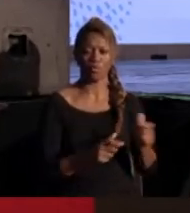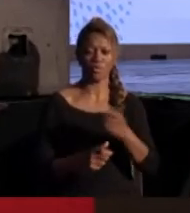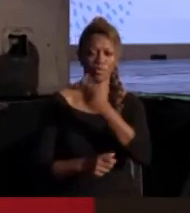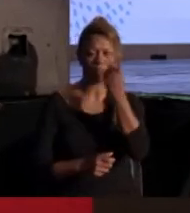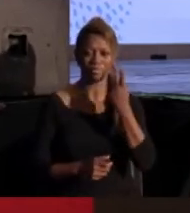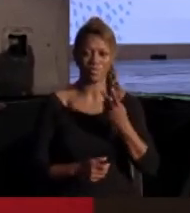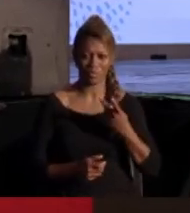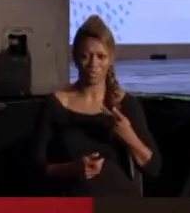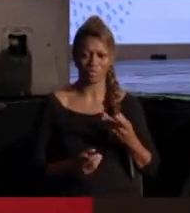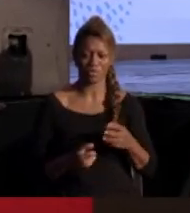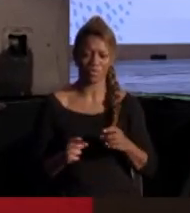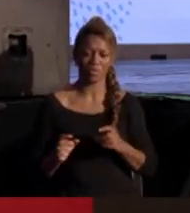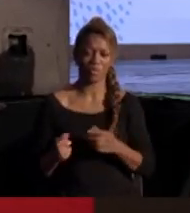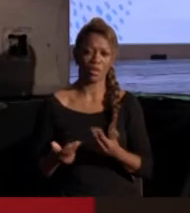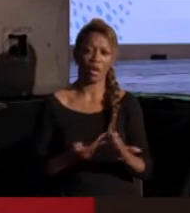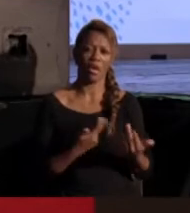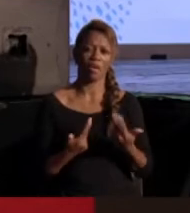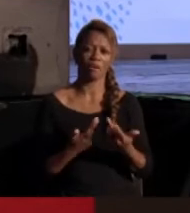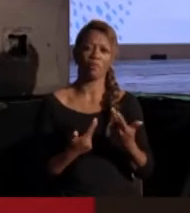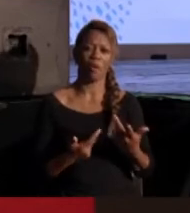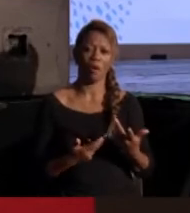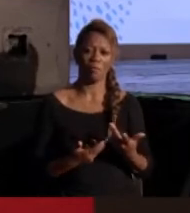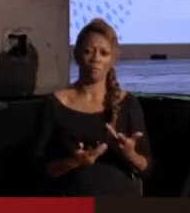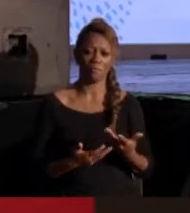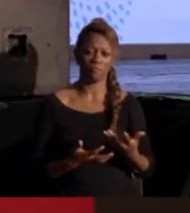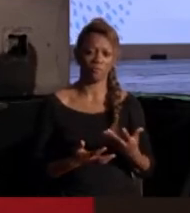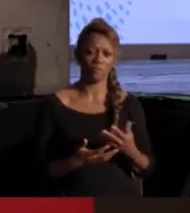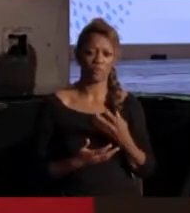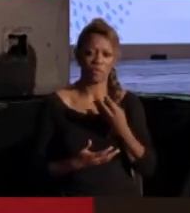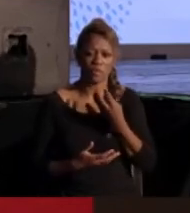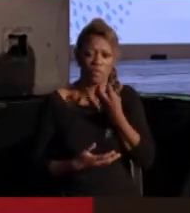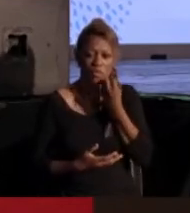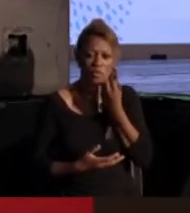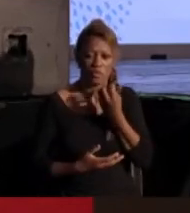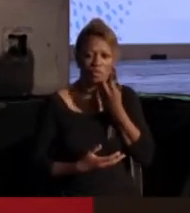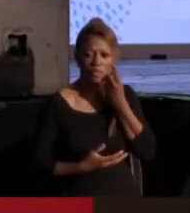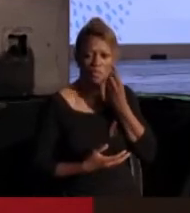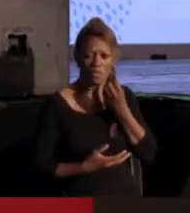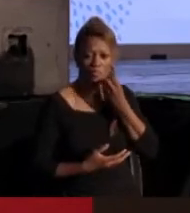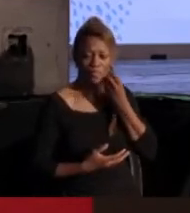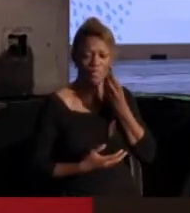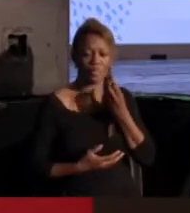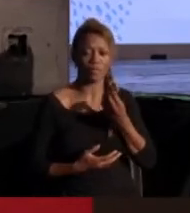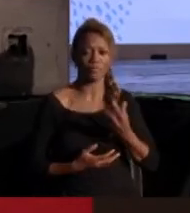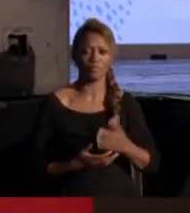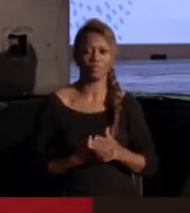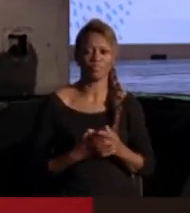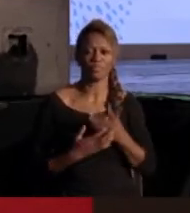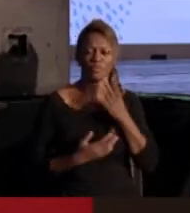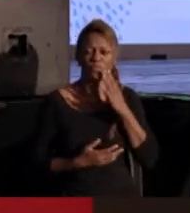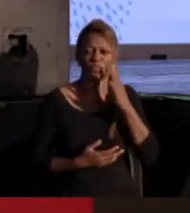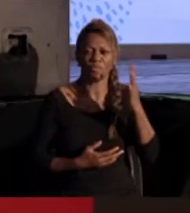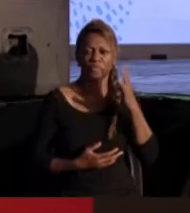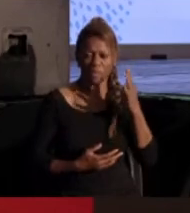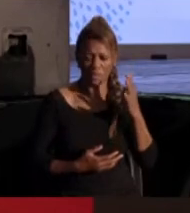do bebê, ele desfruta do corpo do outro impunemente e